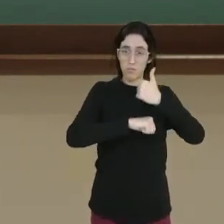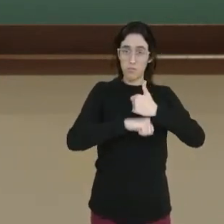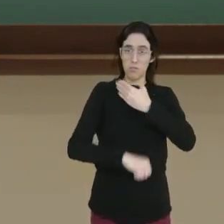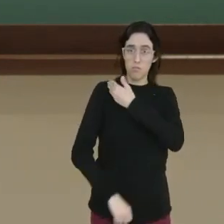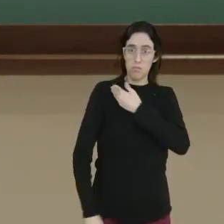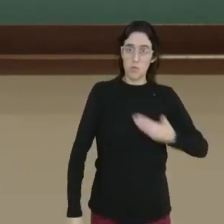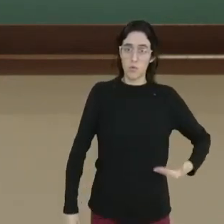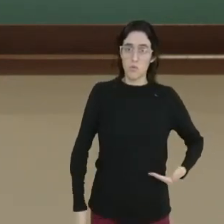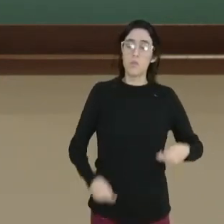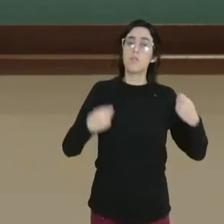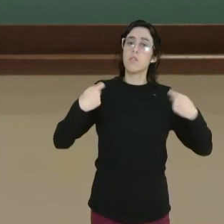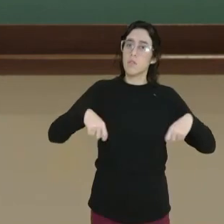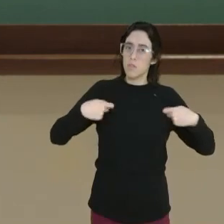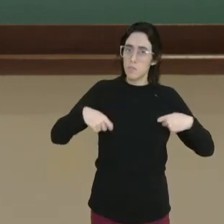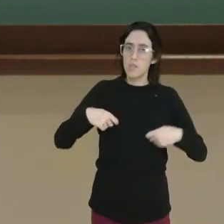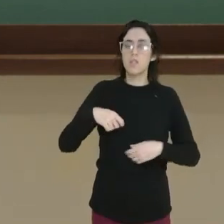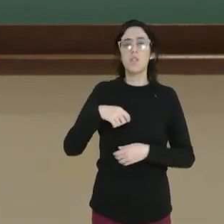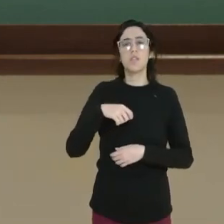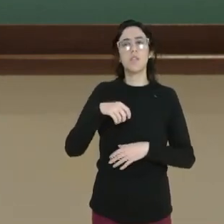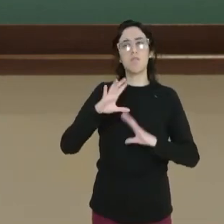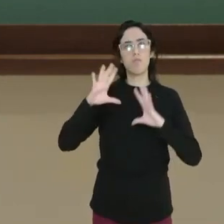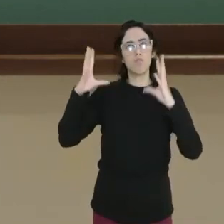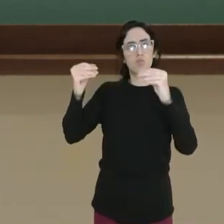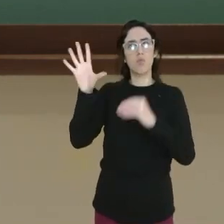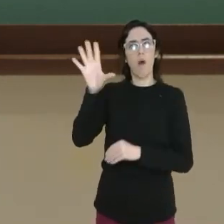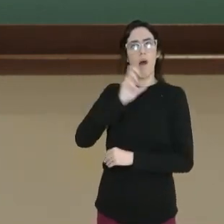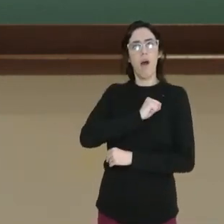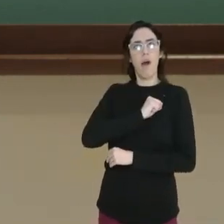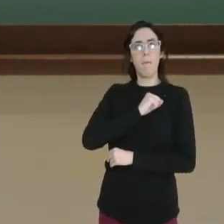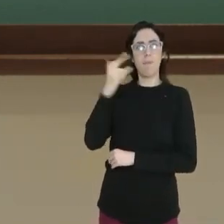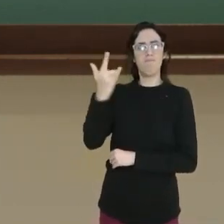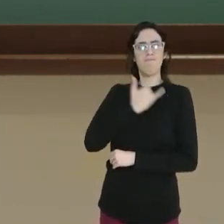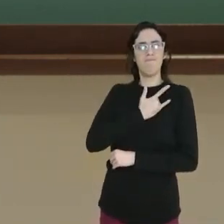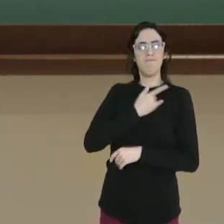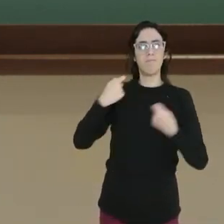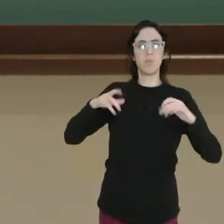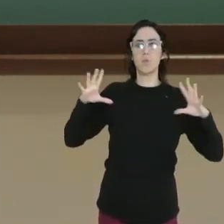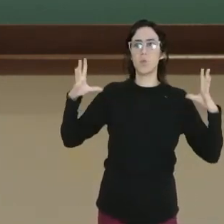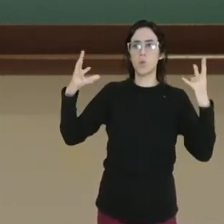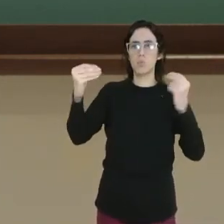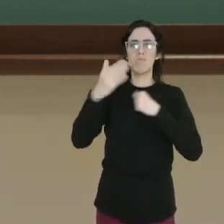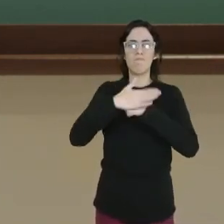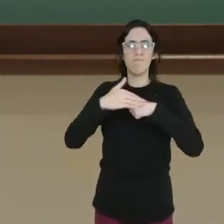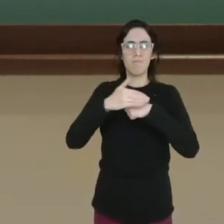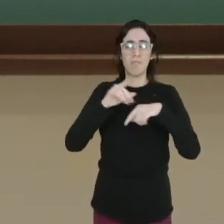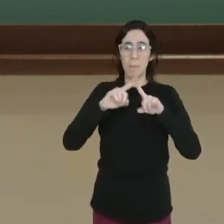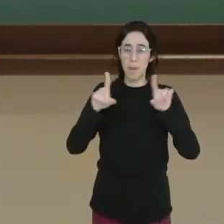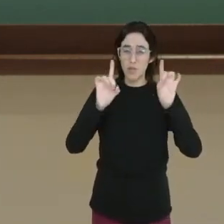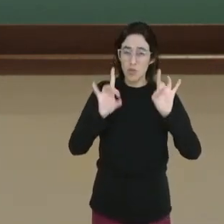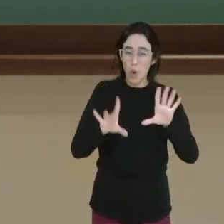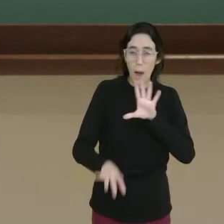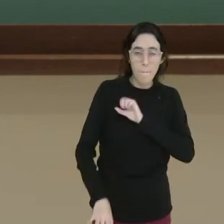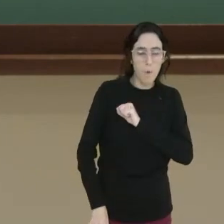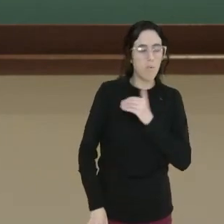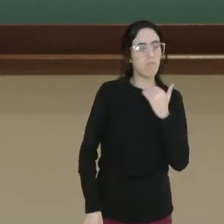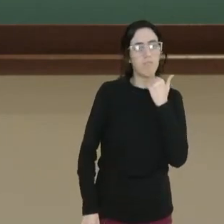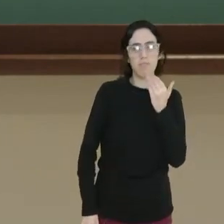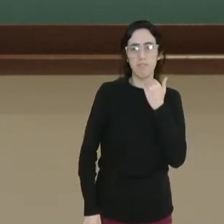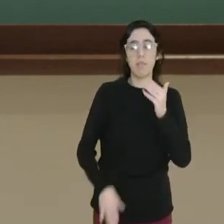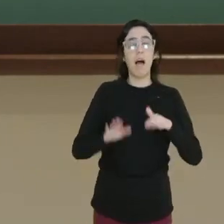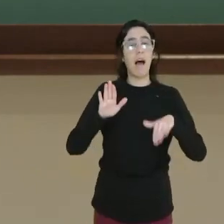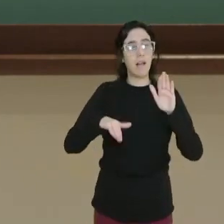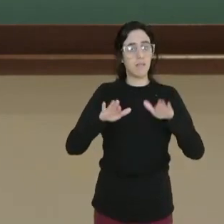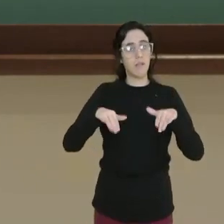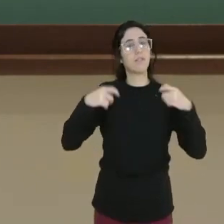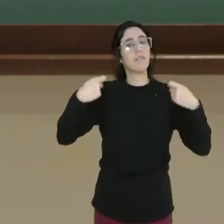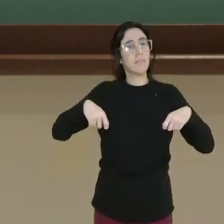seja amado. Legal se ele for amado, mas só o amor não basta. Às vezes é necessário